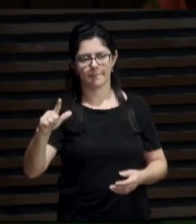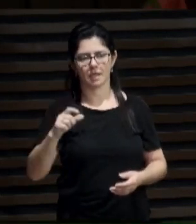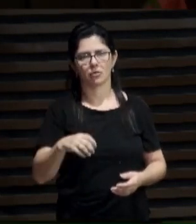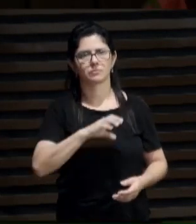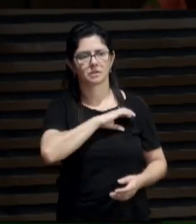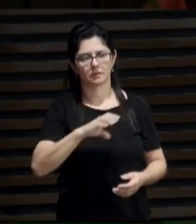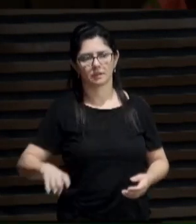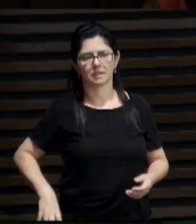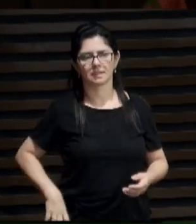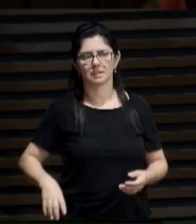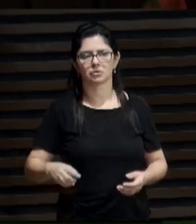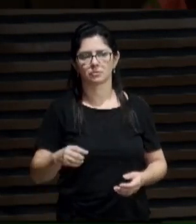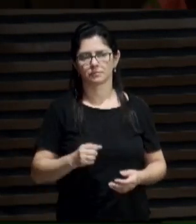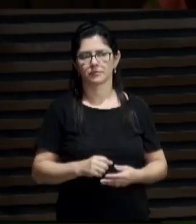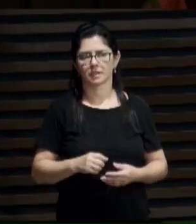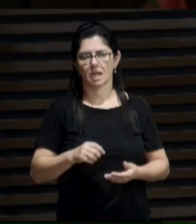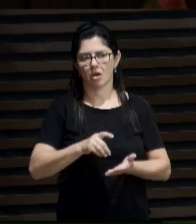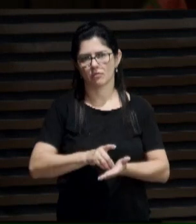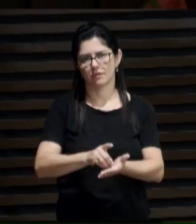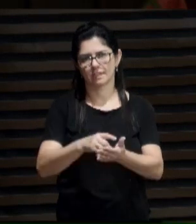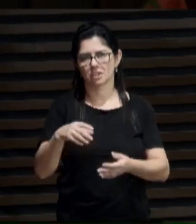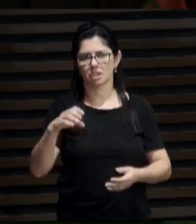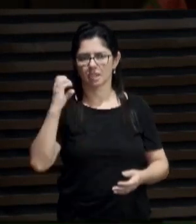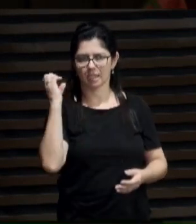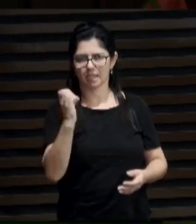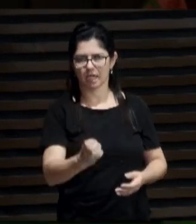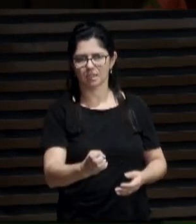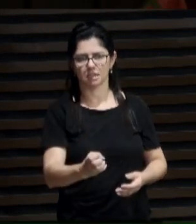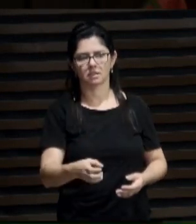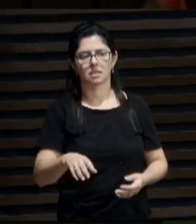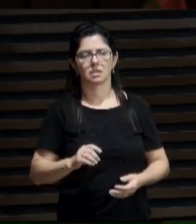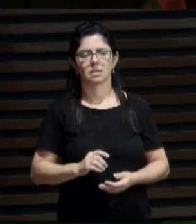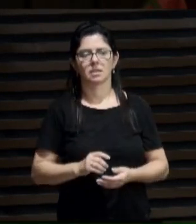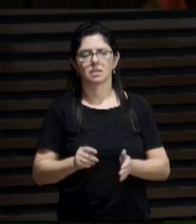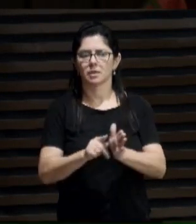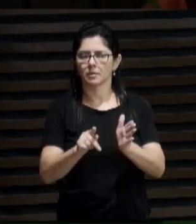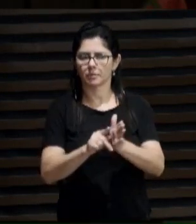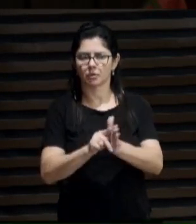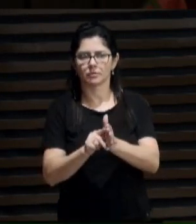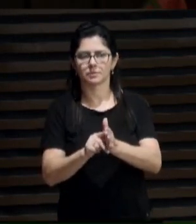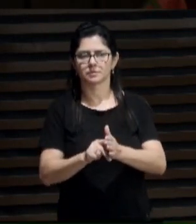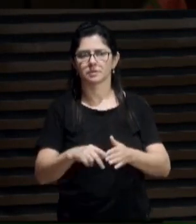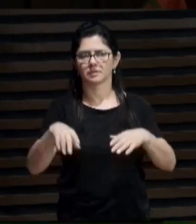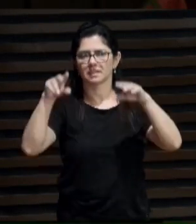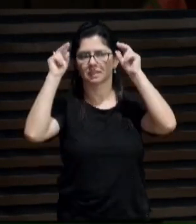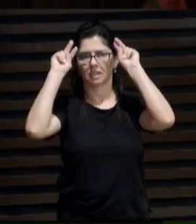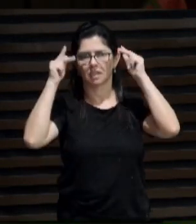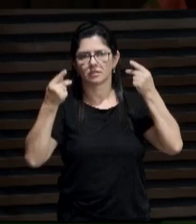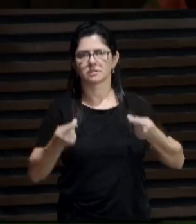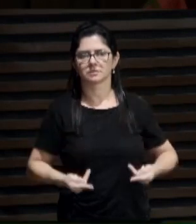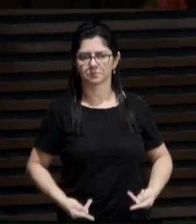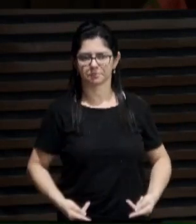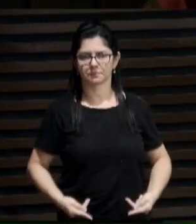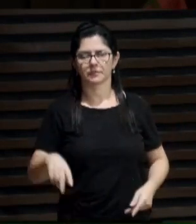Caim aponta para a capacidade do homem e suas obras. A história segue e